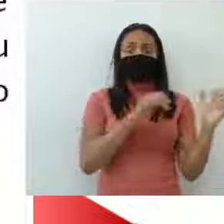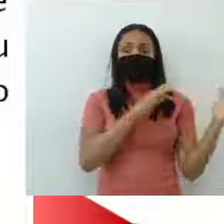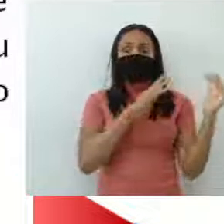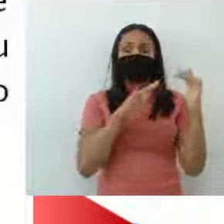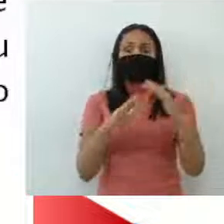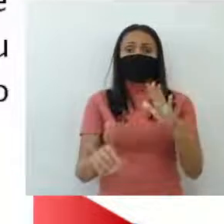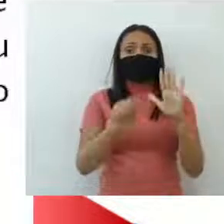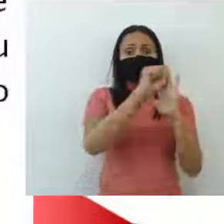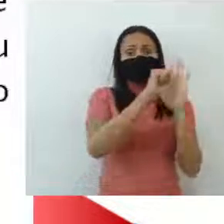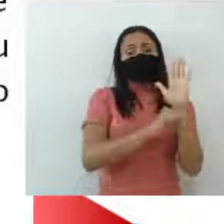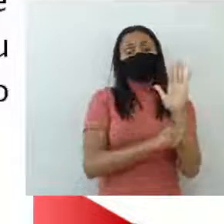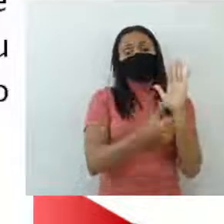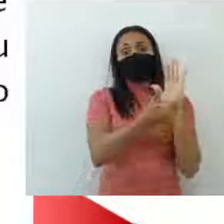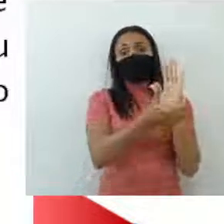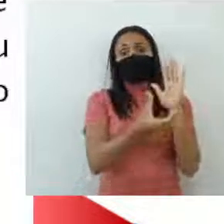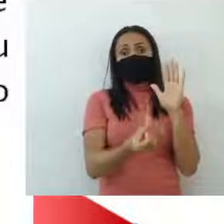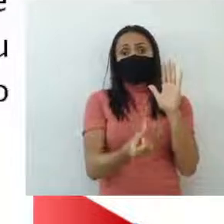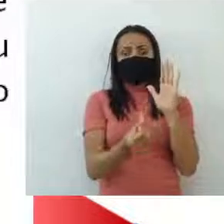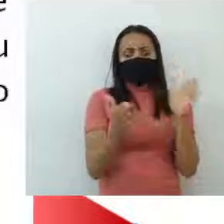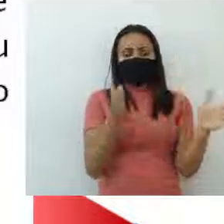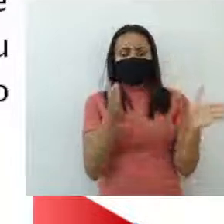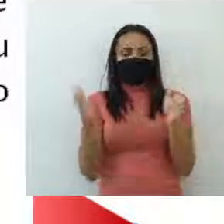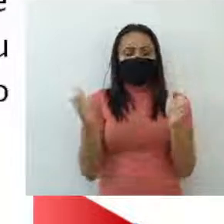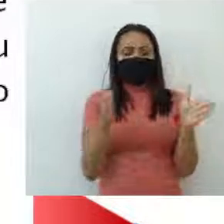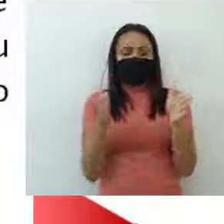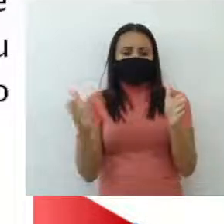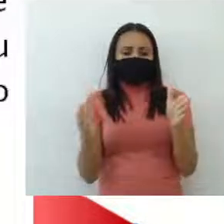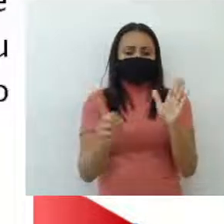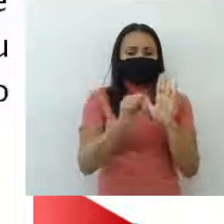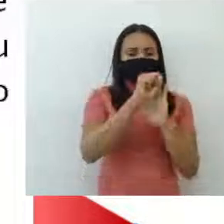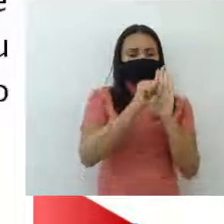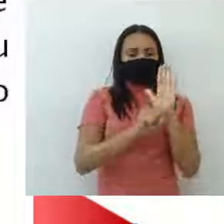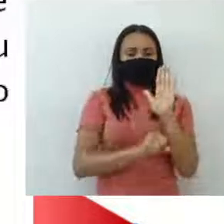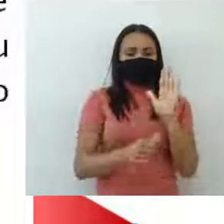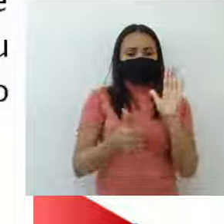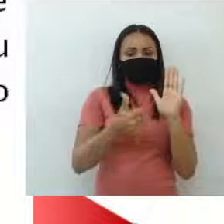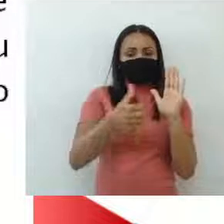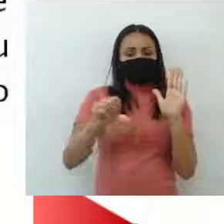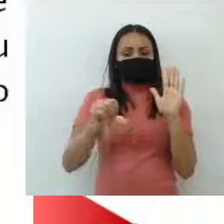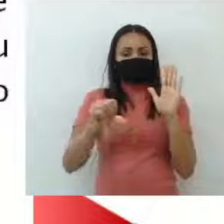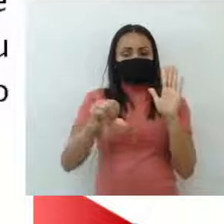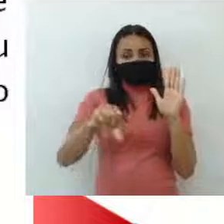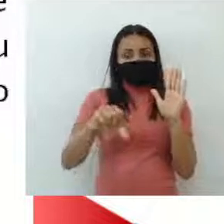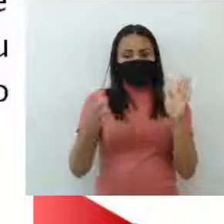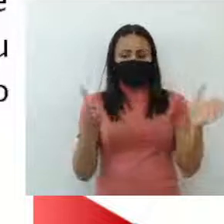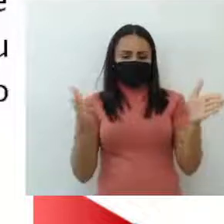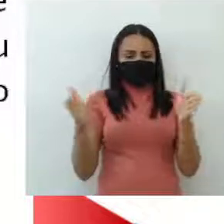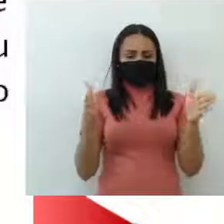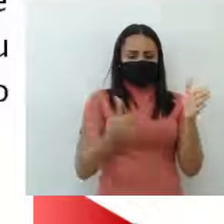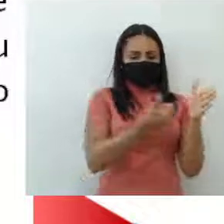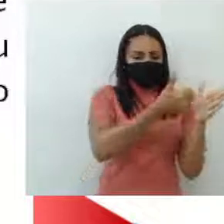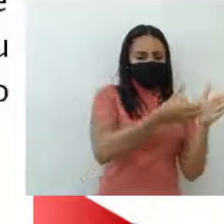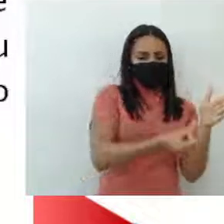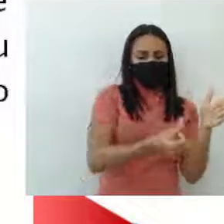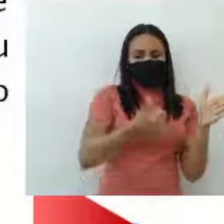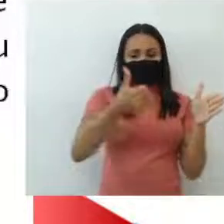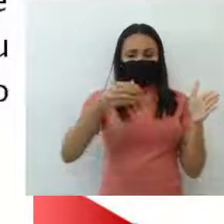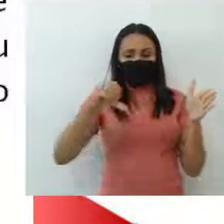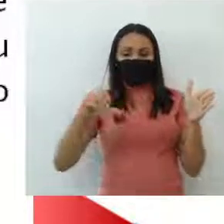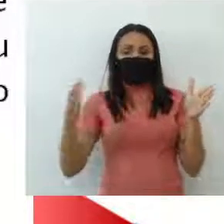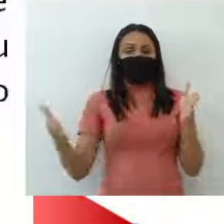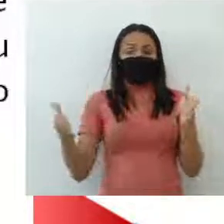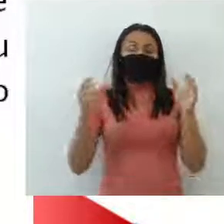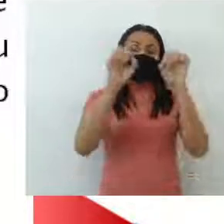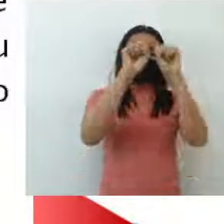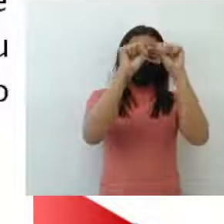do século XVI ao século XIX. Então vejamos, então esse sistema colonial é aquele sistema onde nós